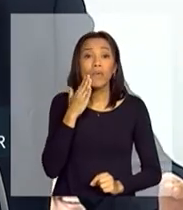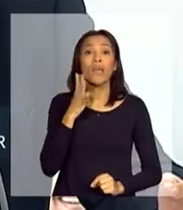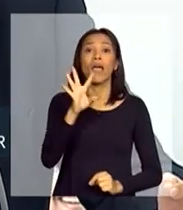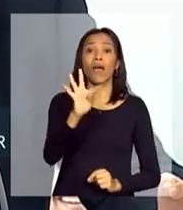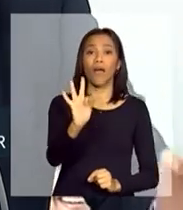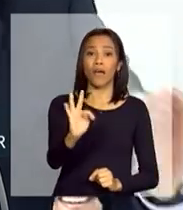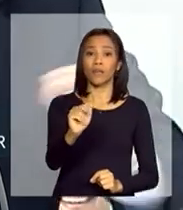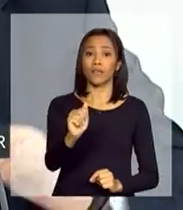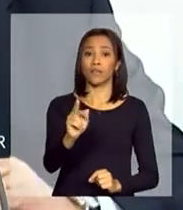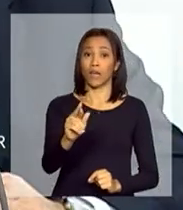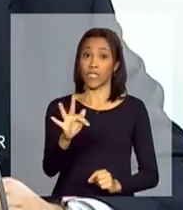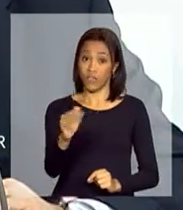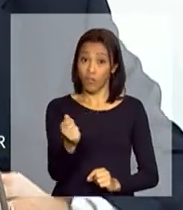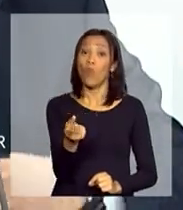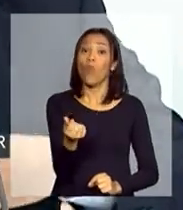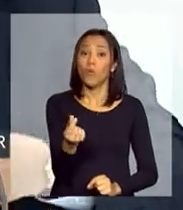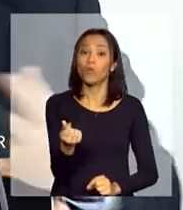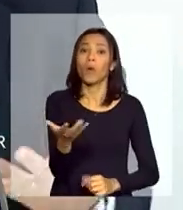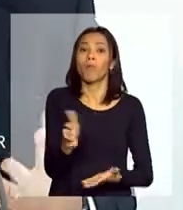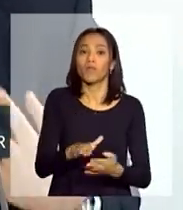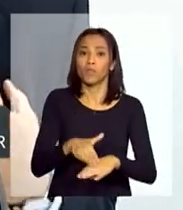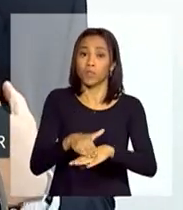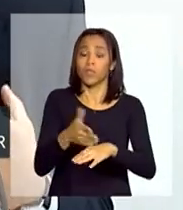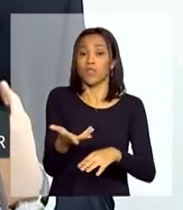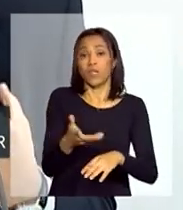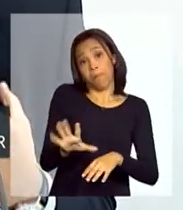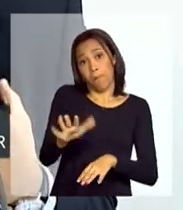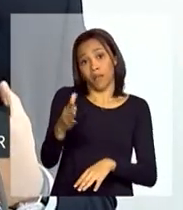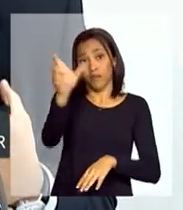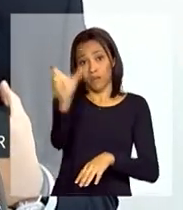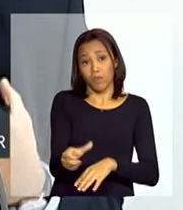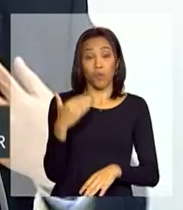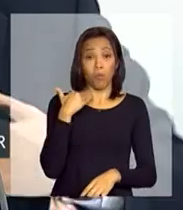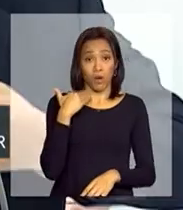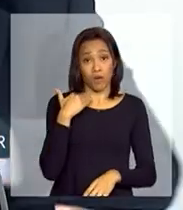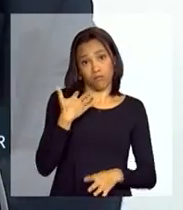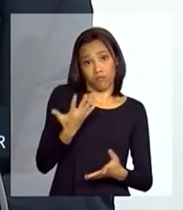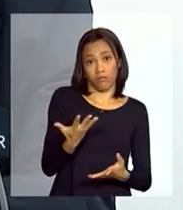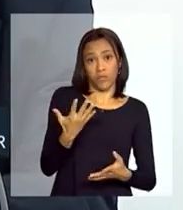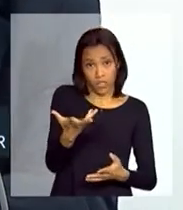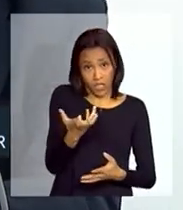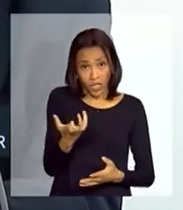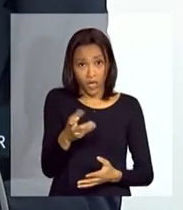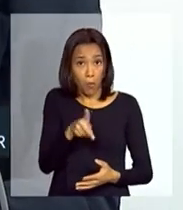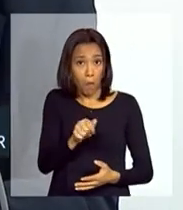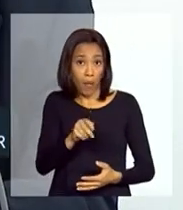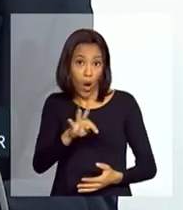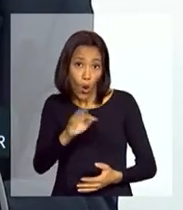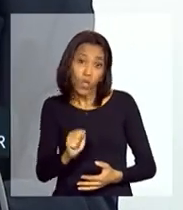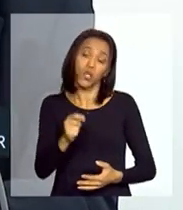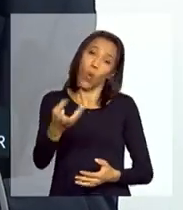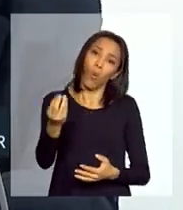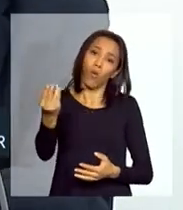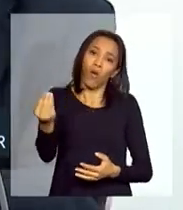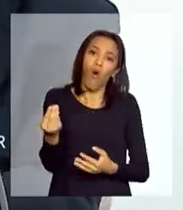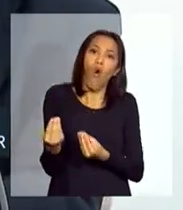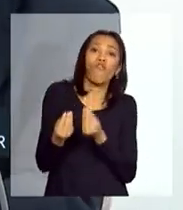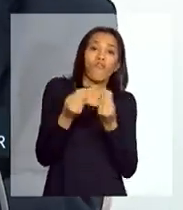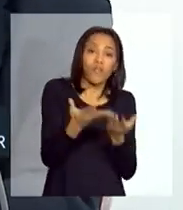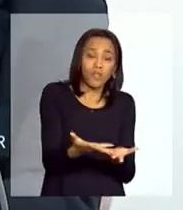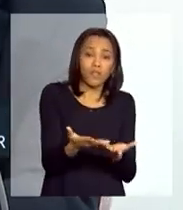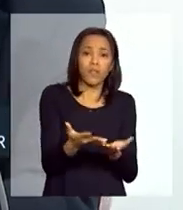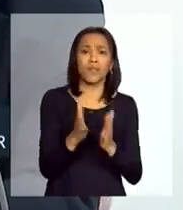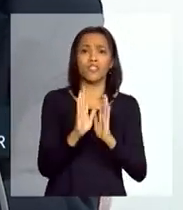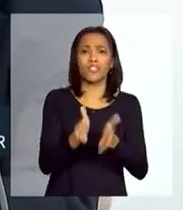quanto é que custa só que o banco muitas vezes por uma conveniência do próprio cliente às vezes queria ter um pacote ou o banco oferecer um pacote você